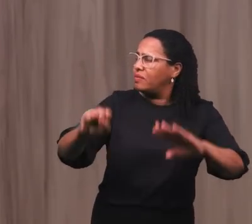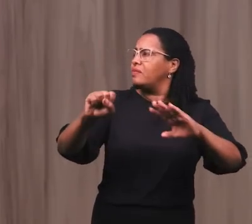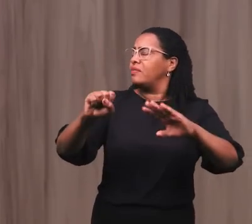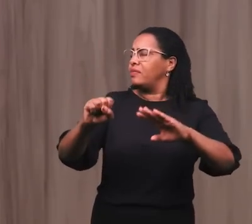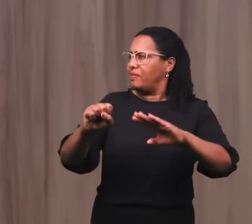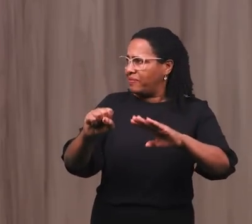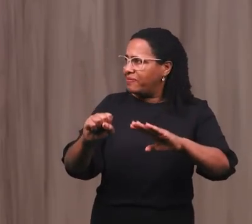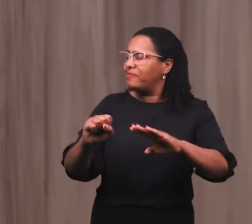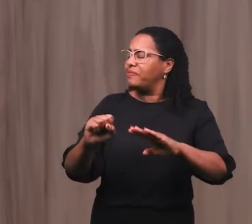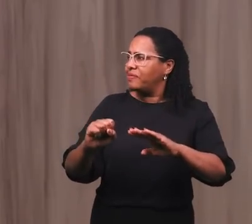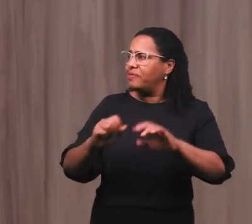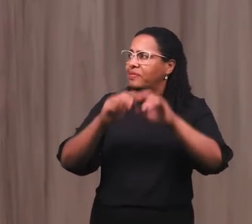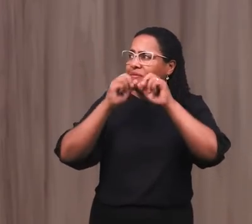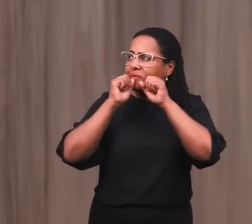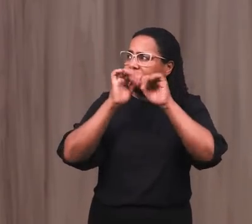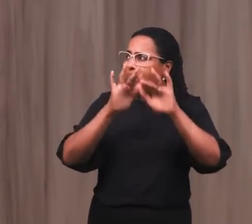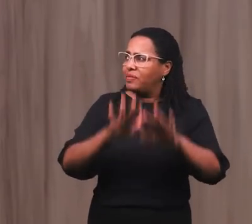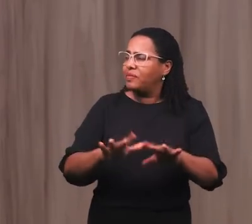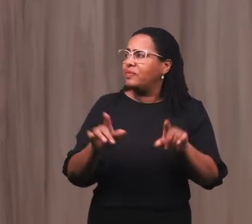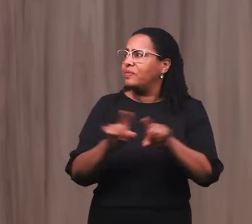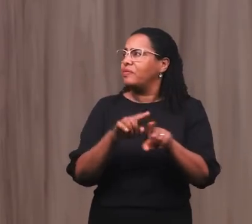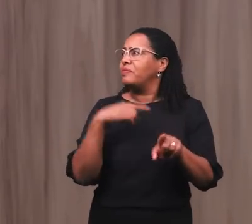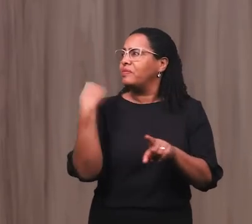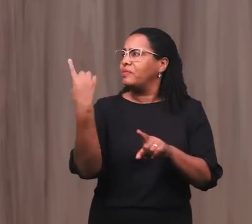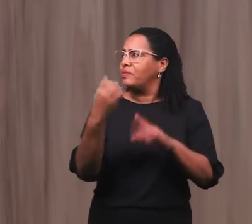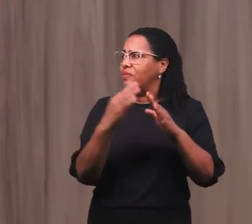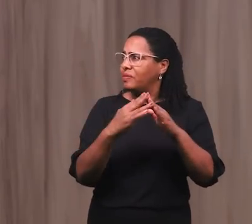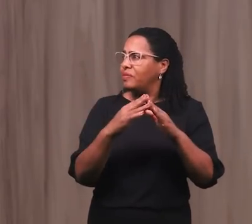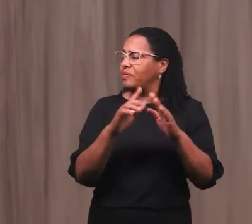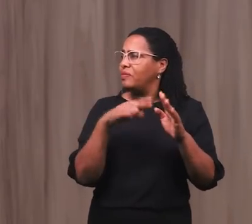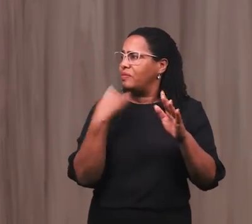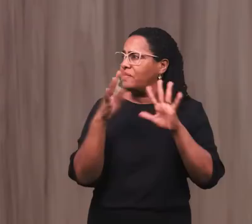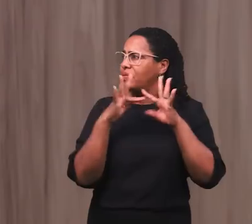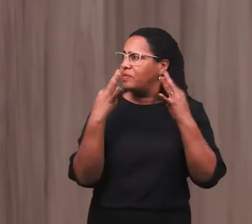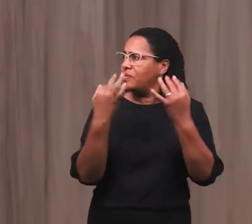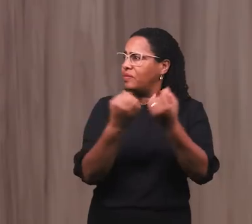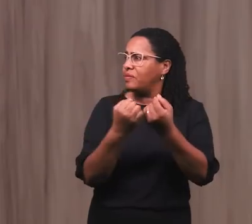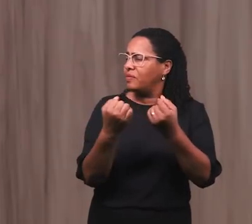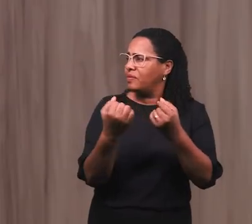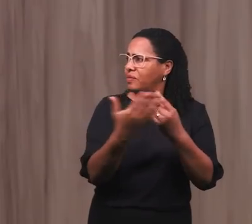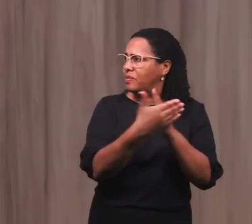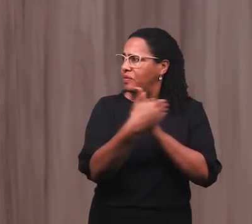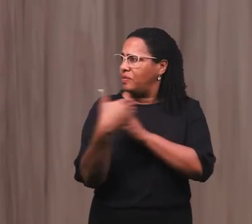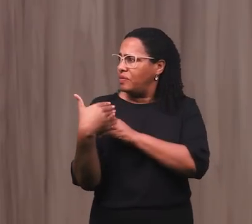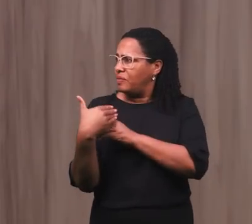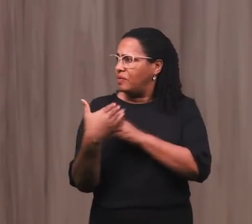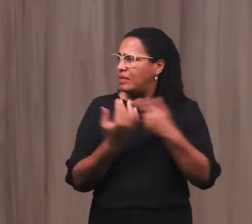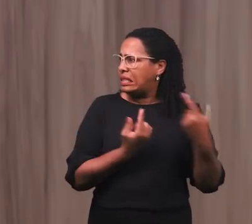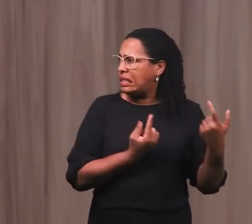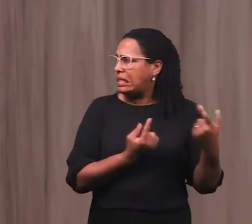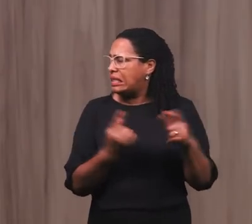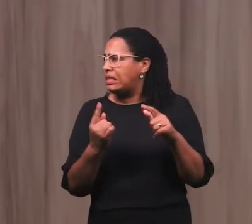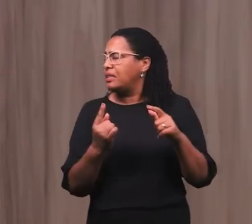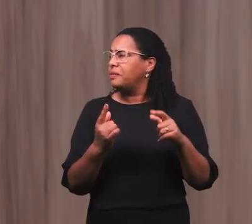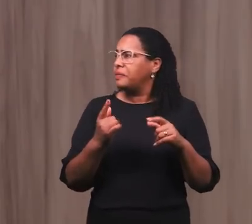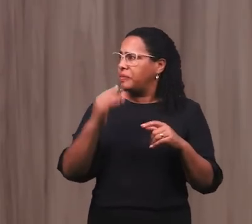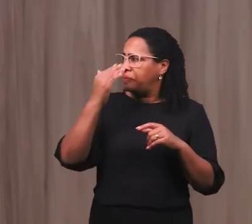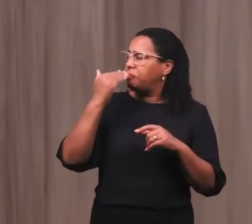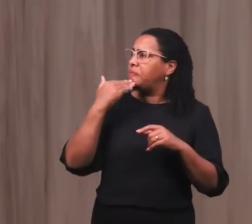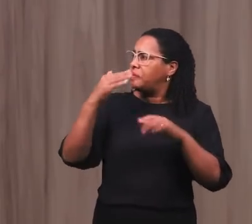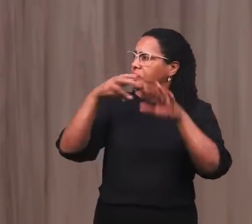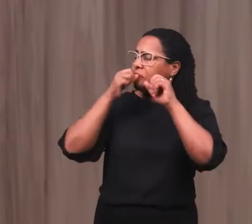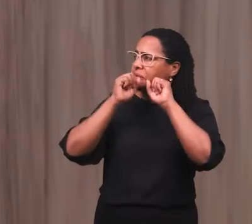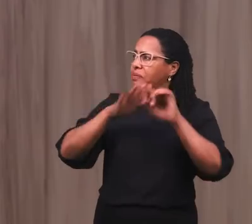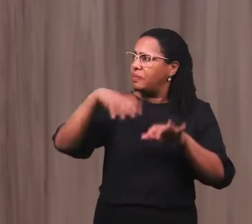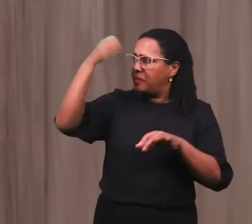poder, repreendendo toda a enfermidade, ó Pai. Abençoa também os nossos lares, nossas famílias, livra de todo tipo de